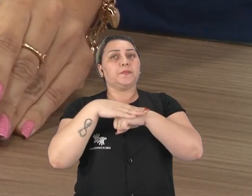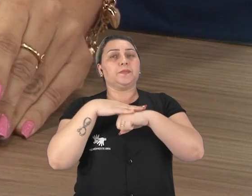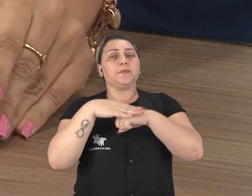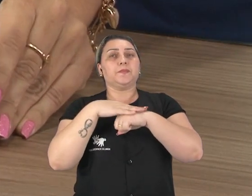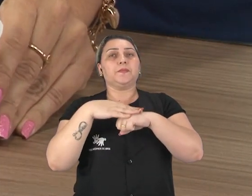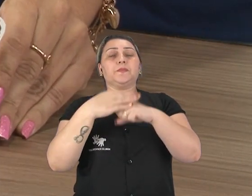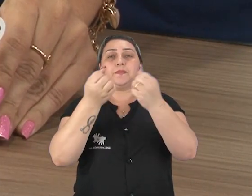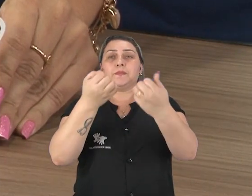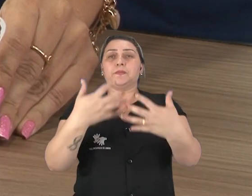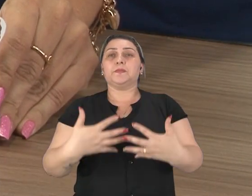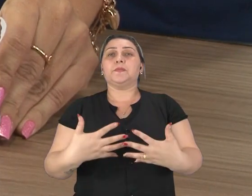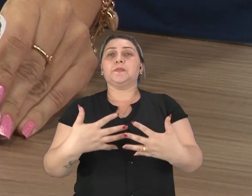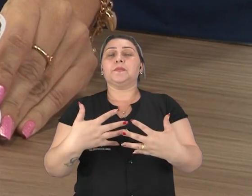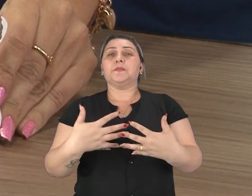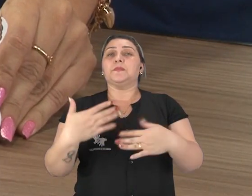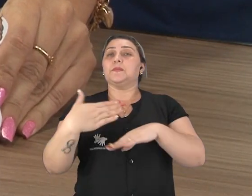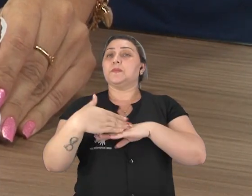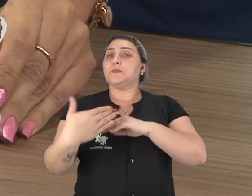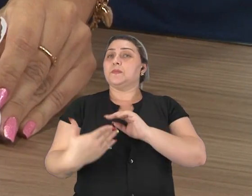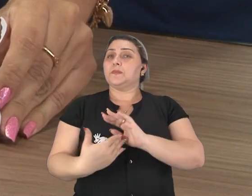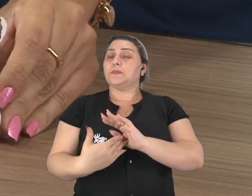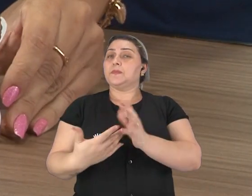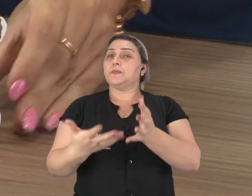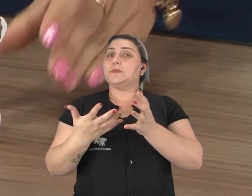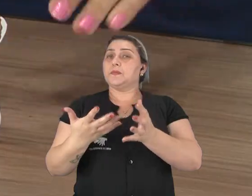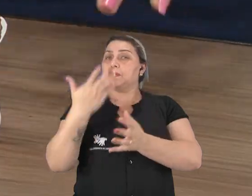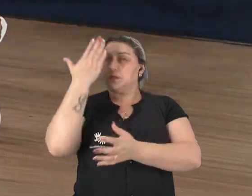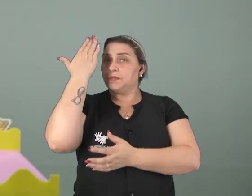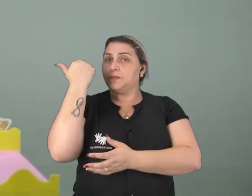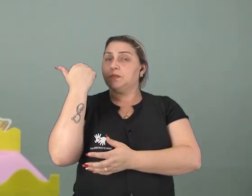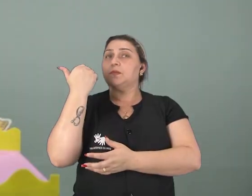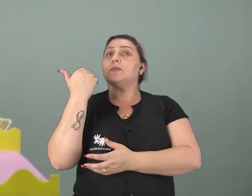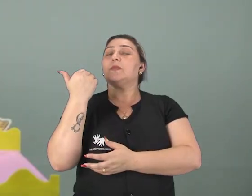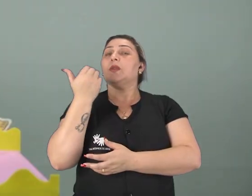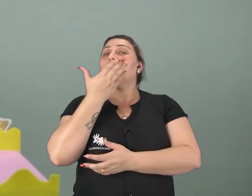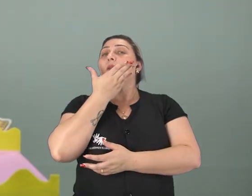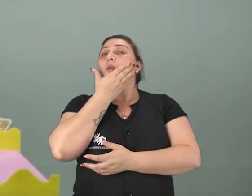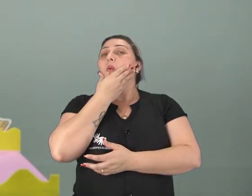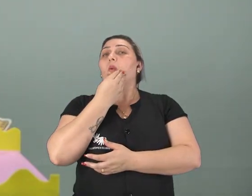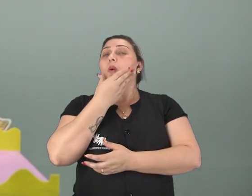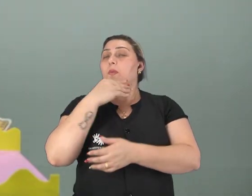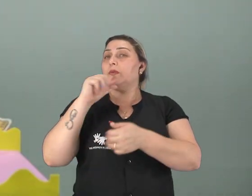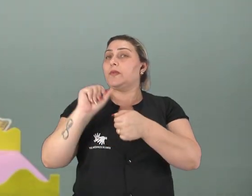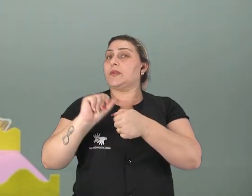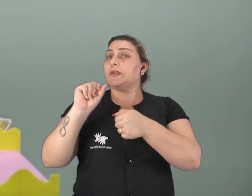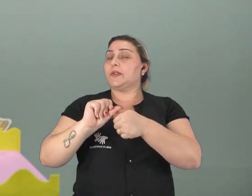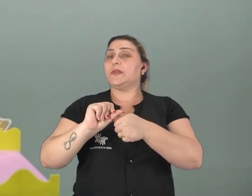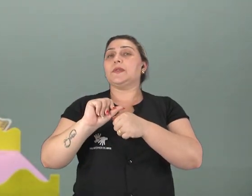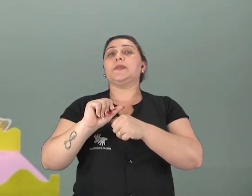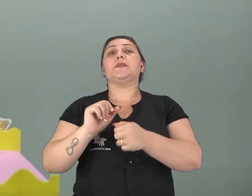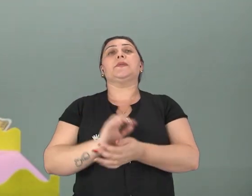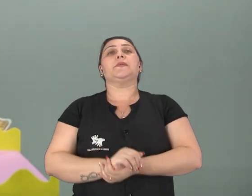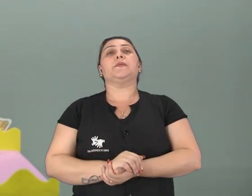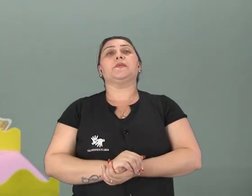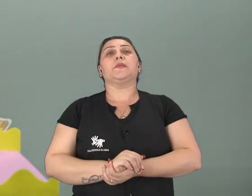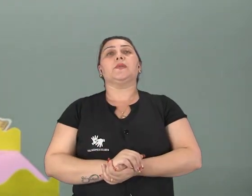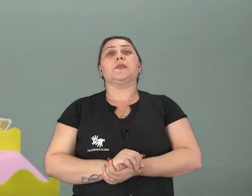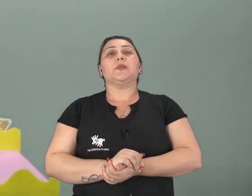o rei explicou tudo o que ele queria que o carpinteiro fizesse. O carpinteiro,